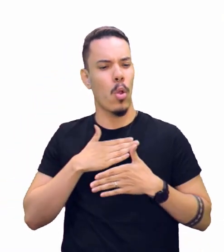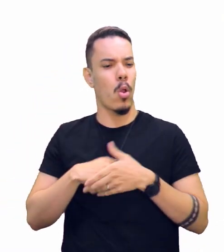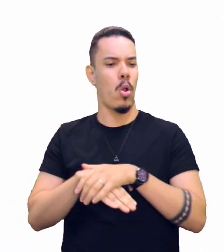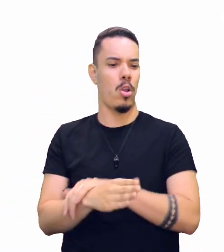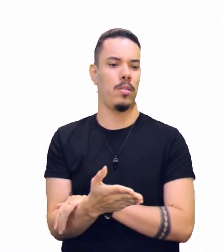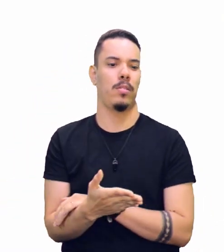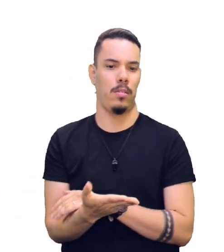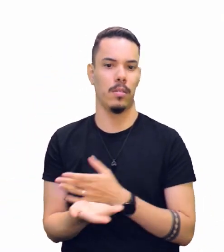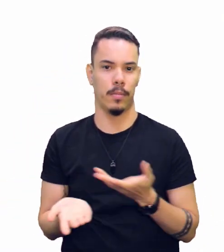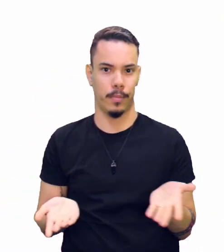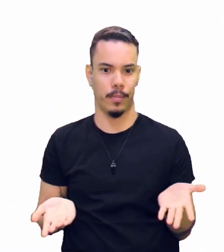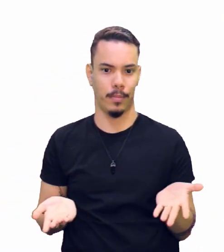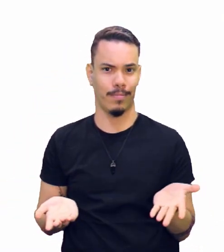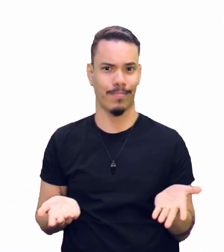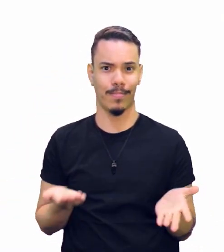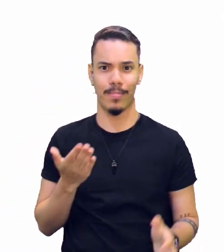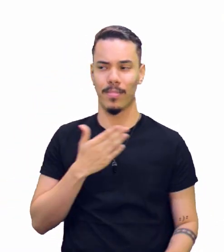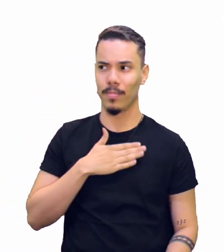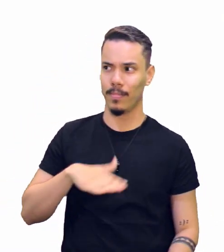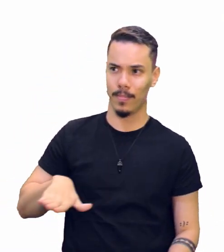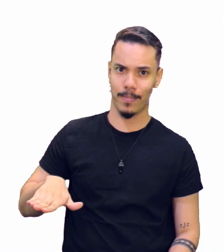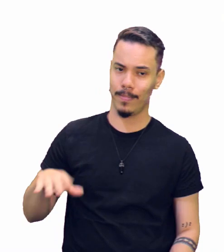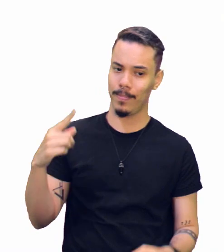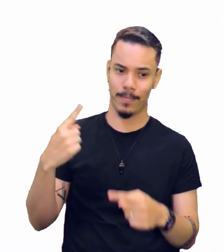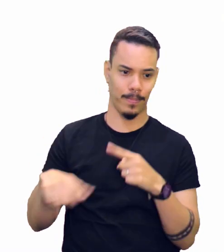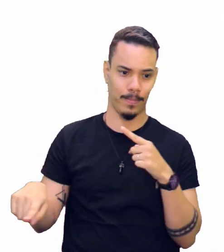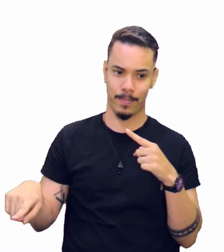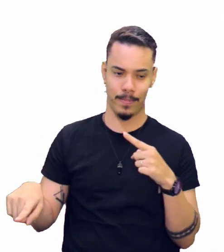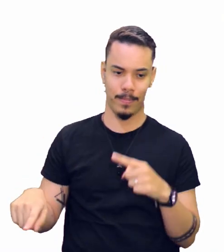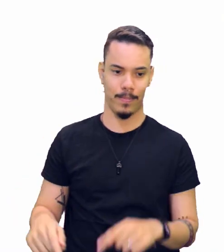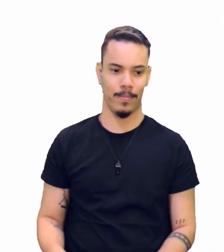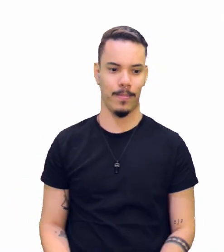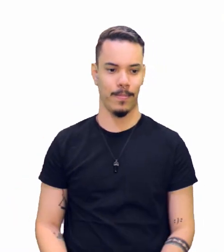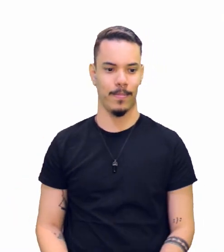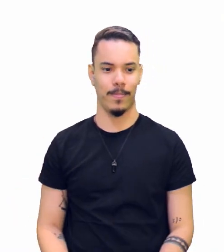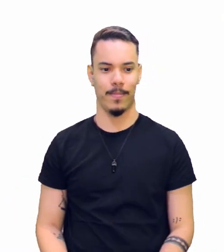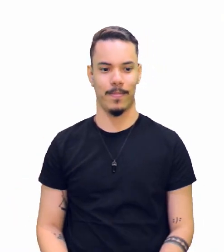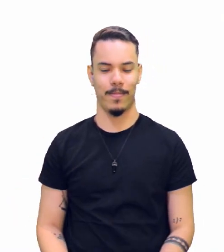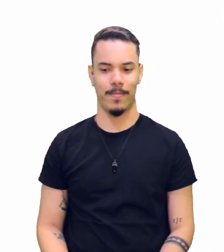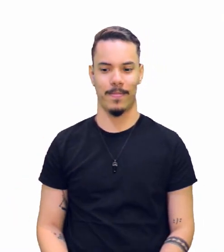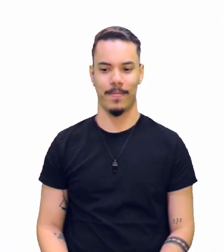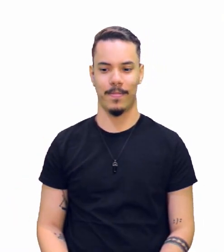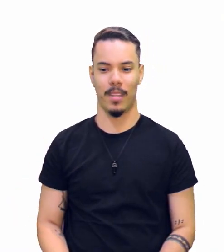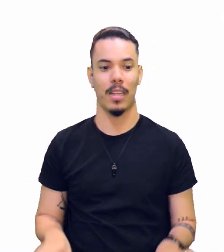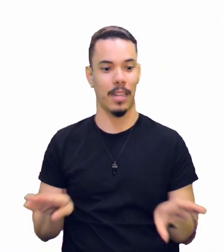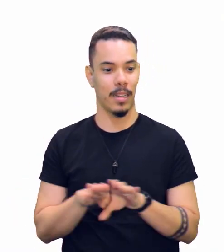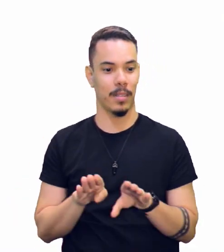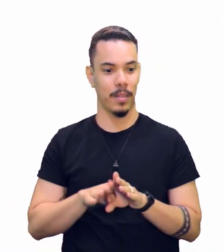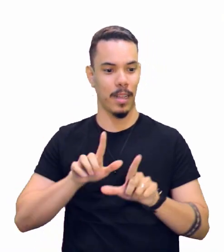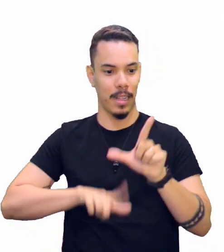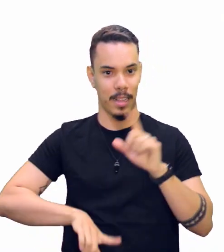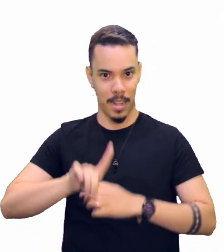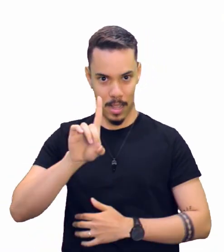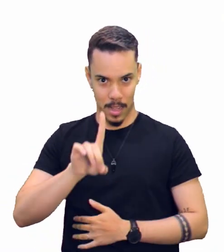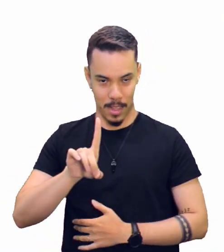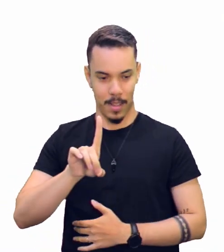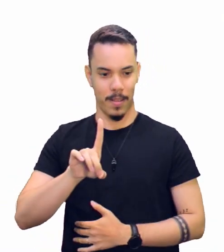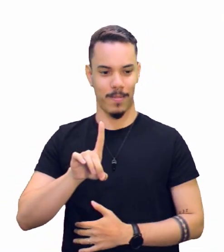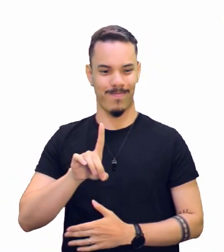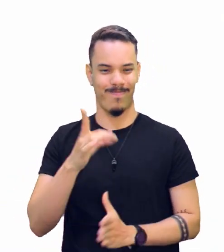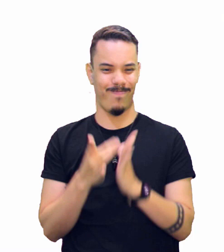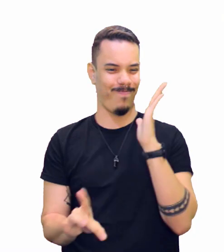atividade e Então você não gosta então não é a letra c e nem a letra D que é